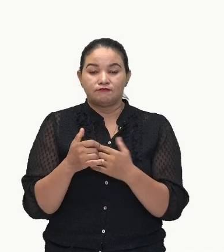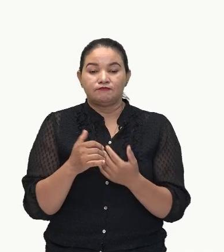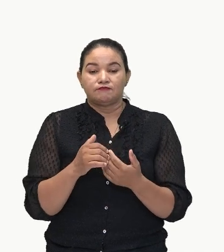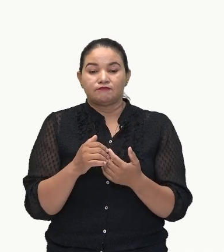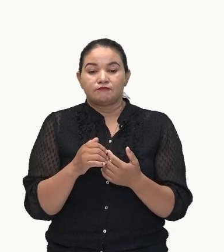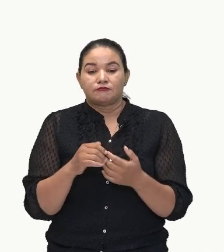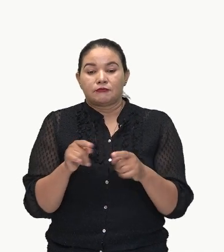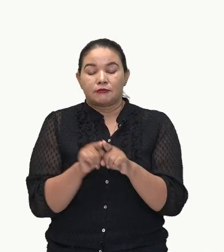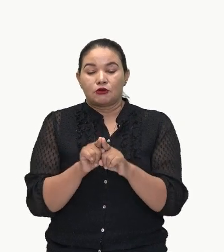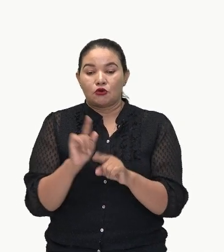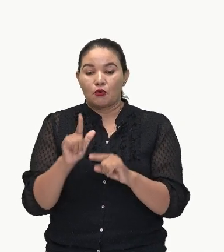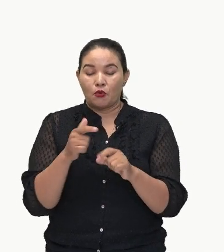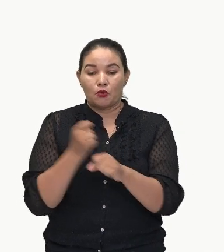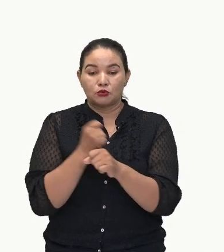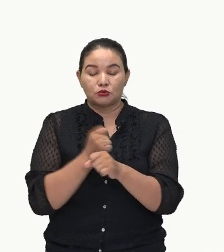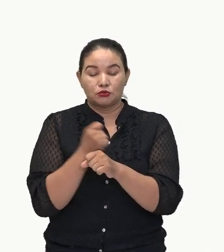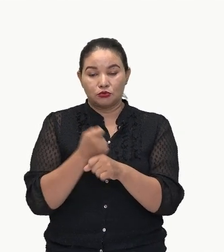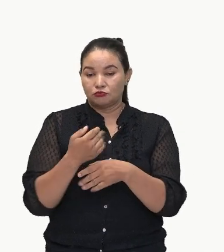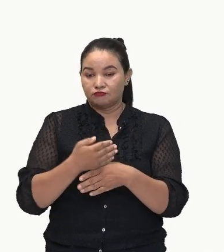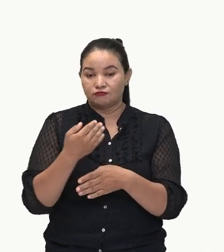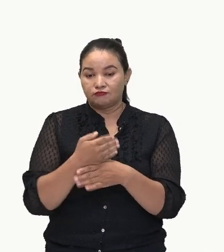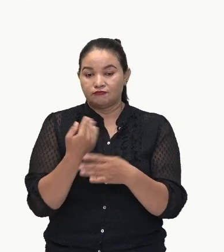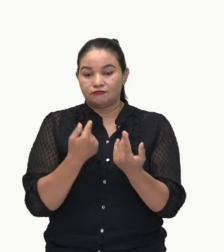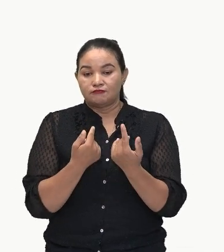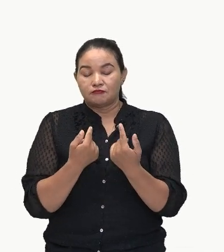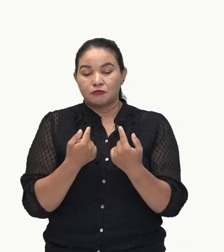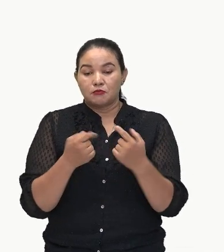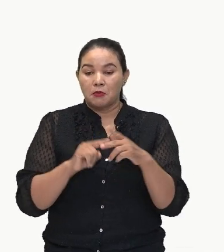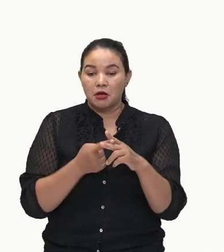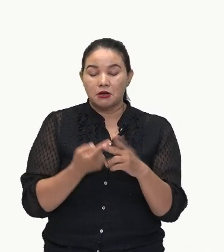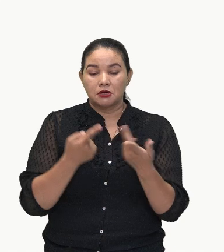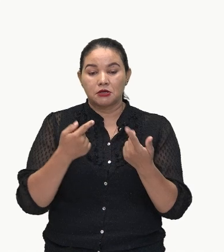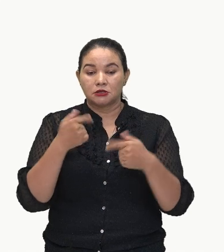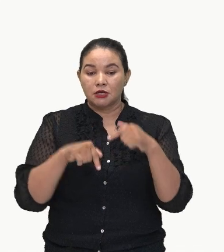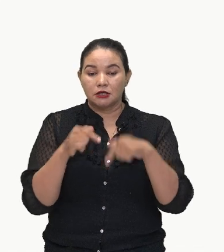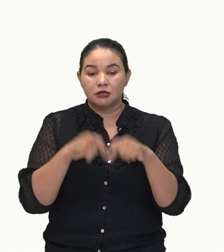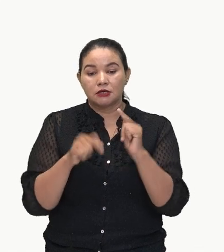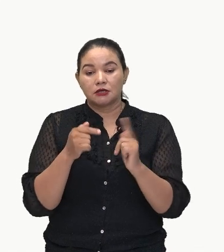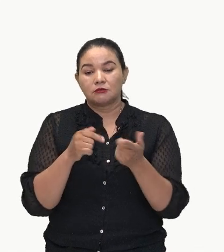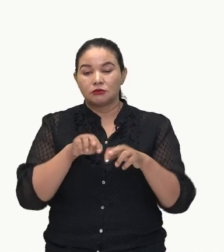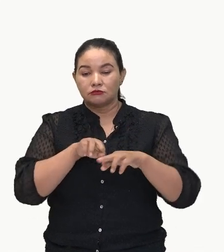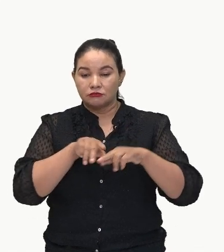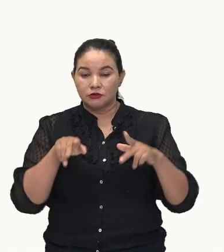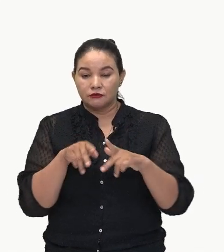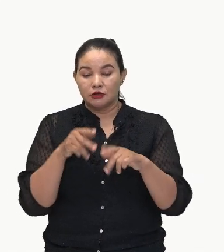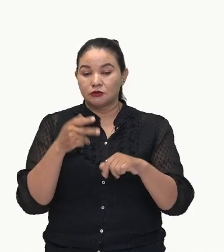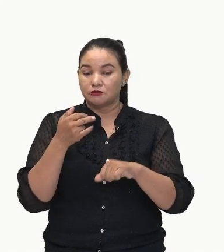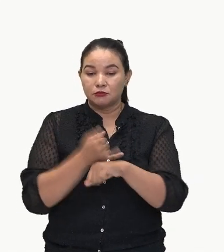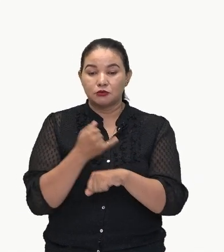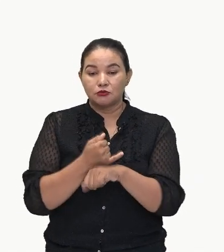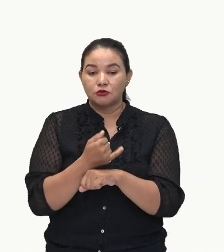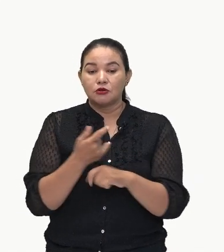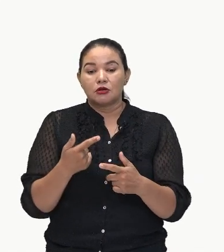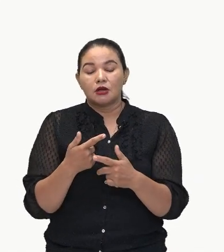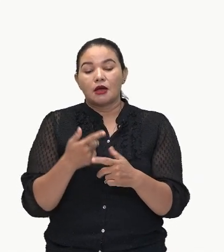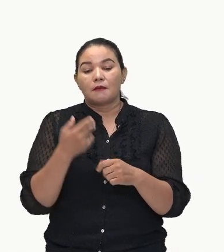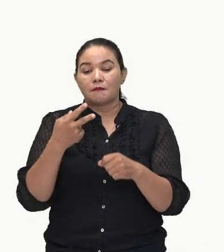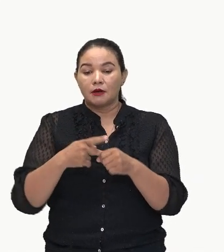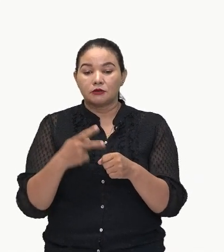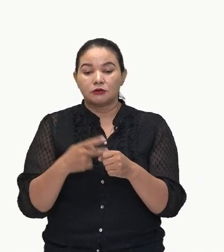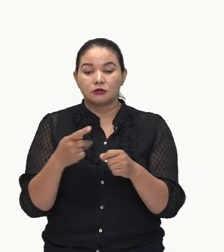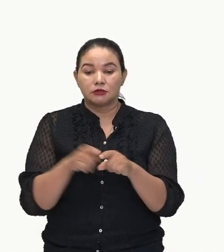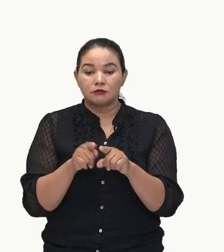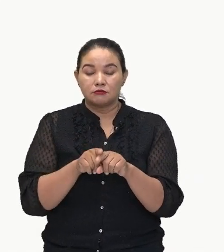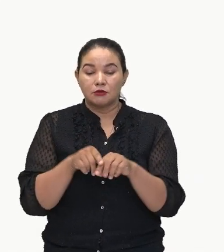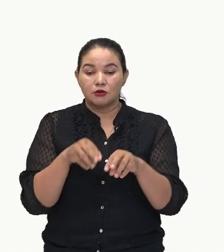construção naval, mecânica, química, petroquímica, siderúrgica, metalúrgica, petrolífera, extração de